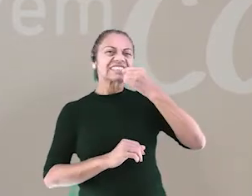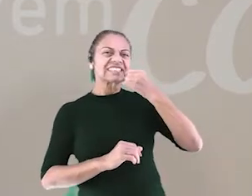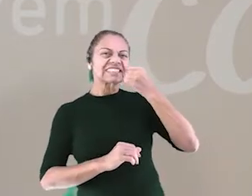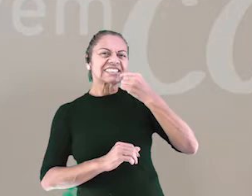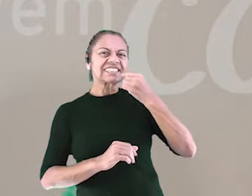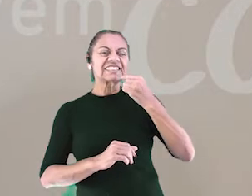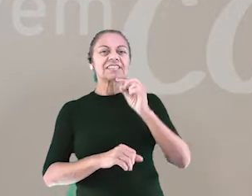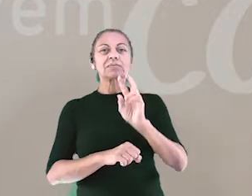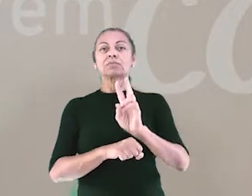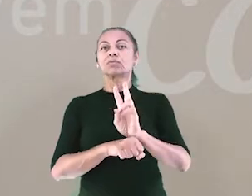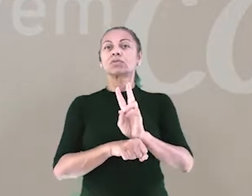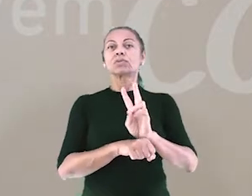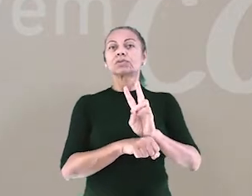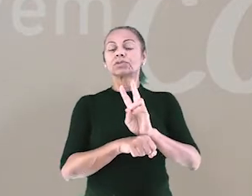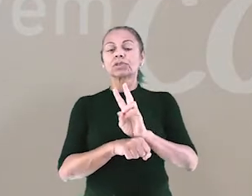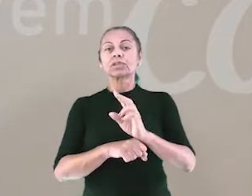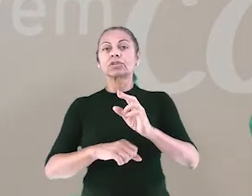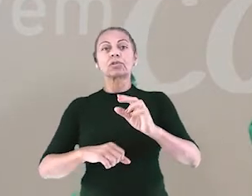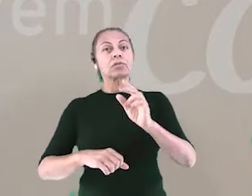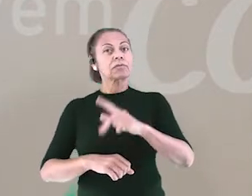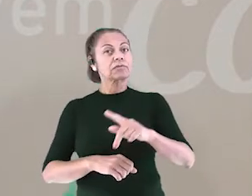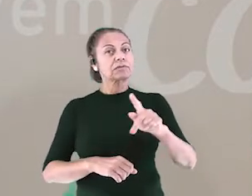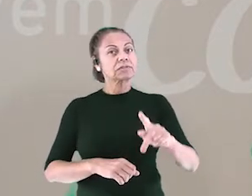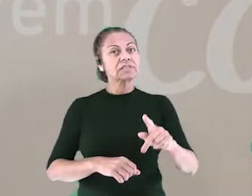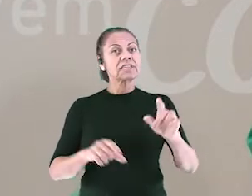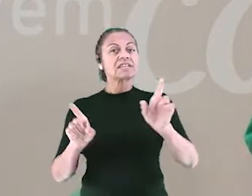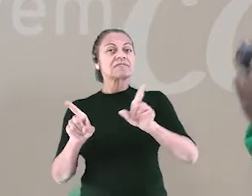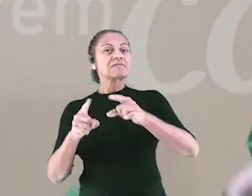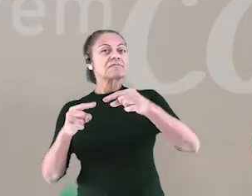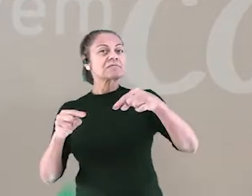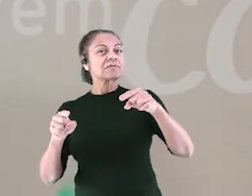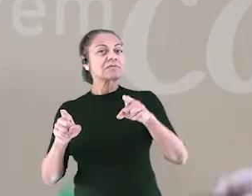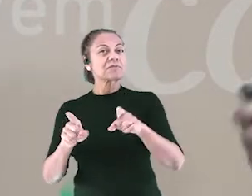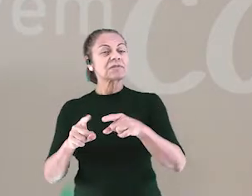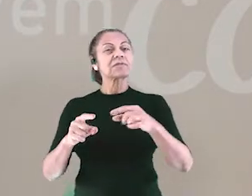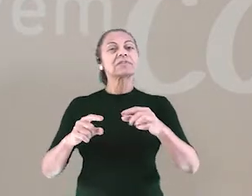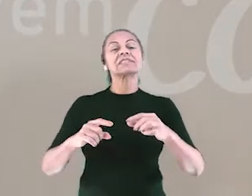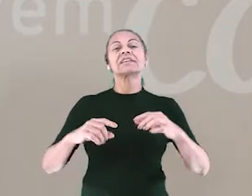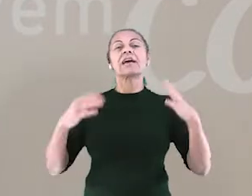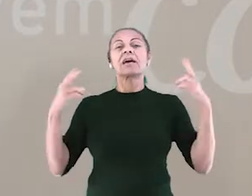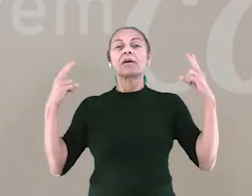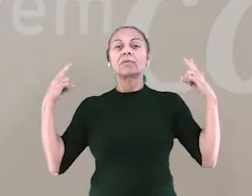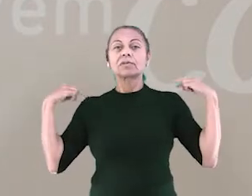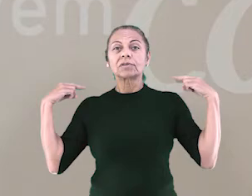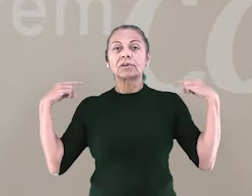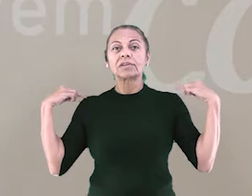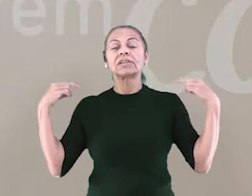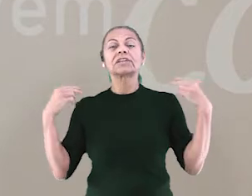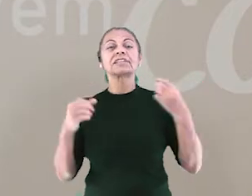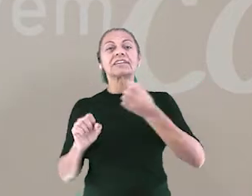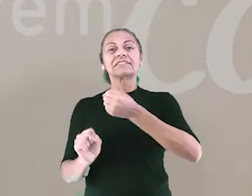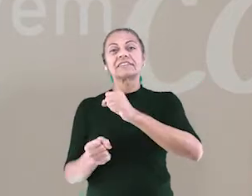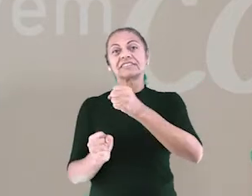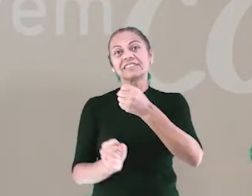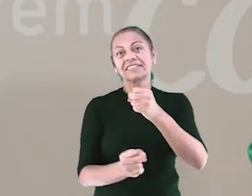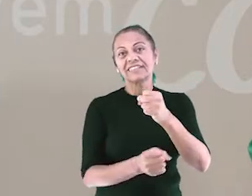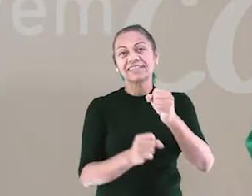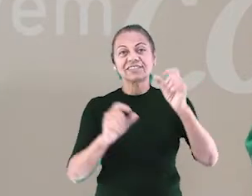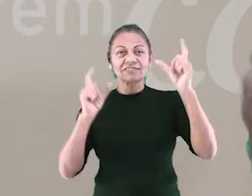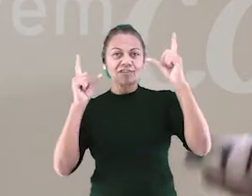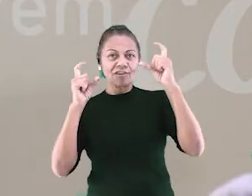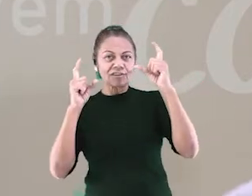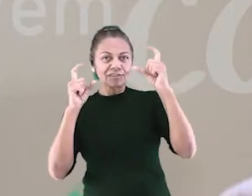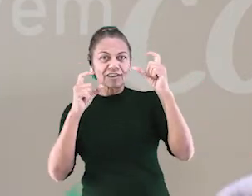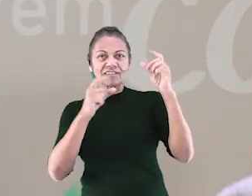dentista, porteiro, professor, músico, motorista, faxineiro, bombeiro, fotógrafo